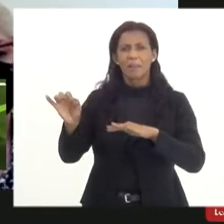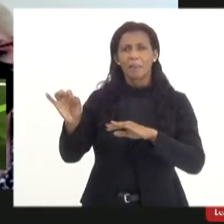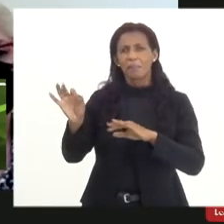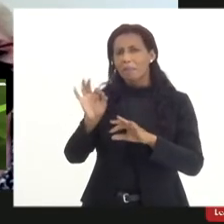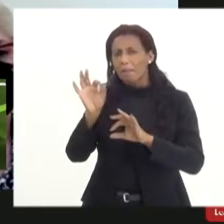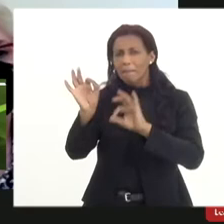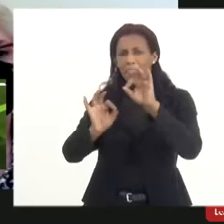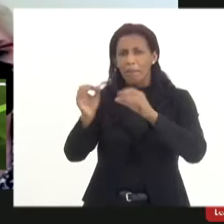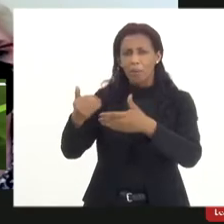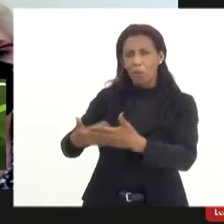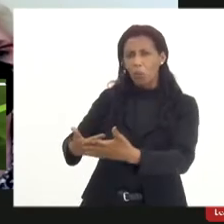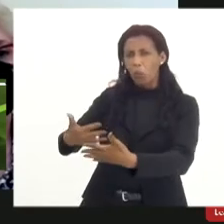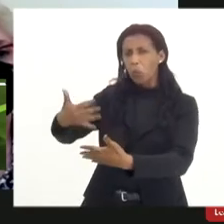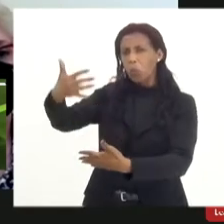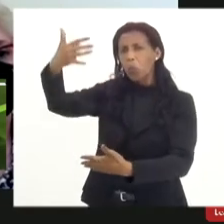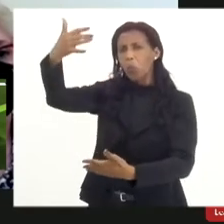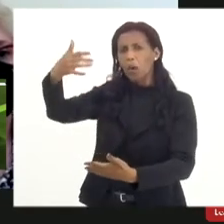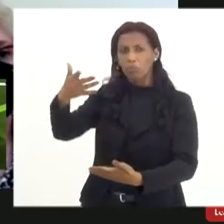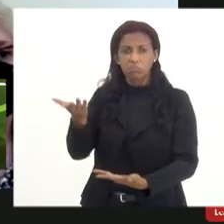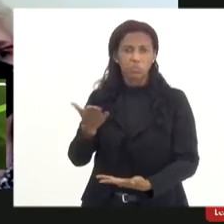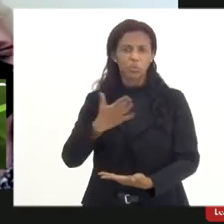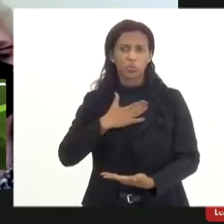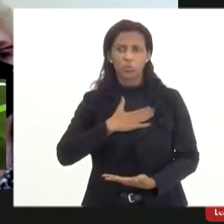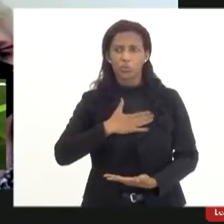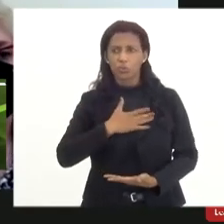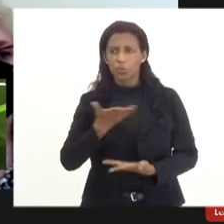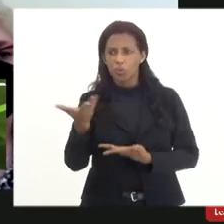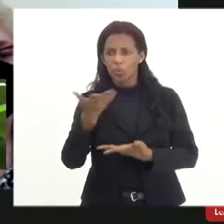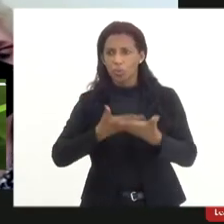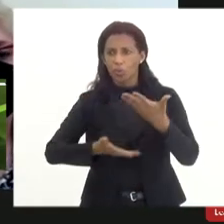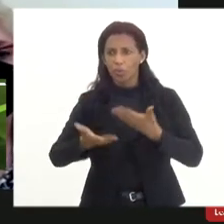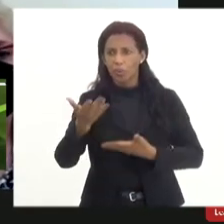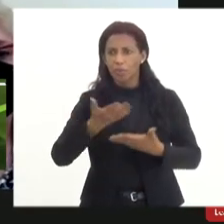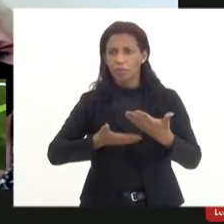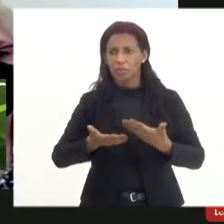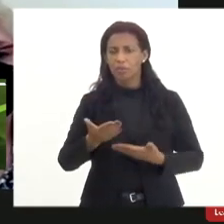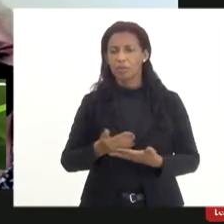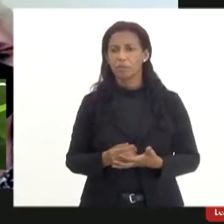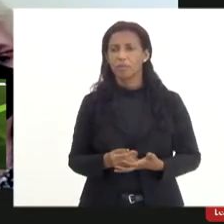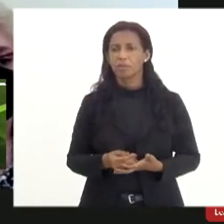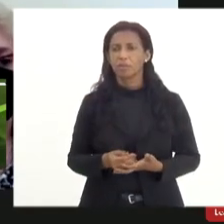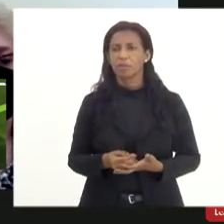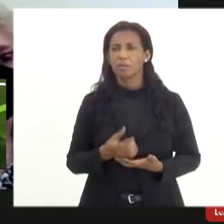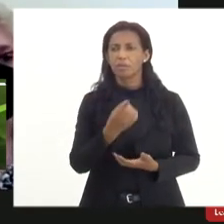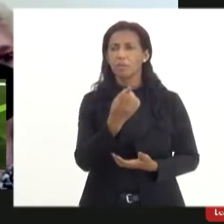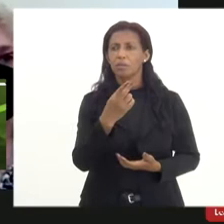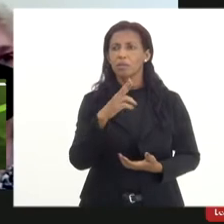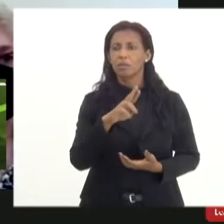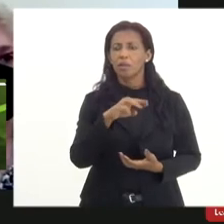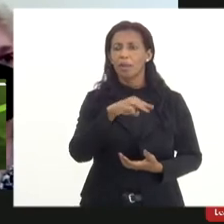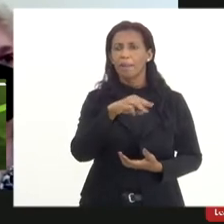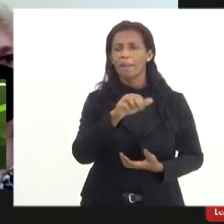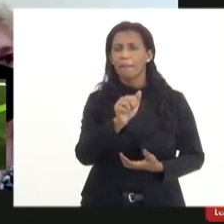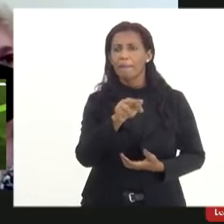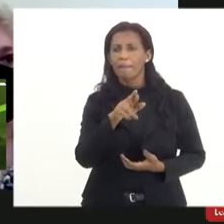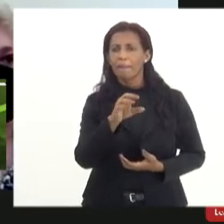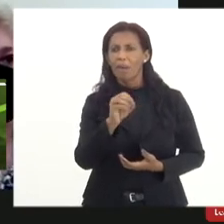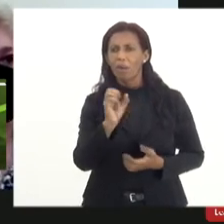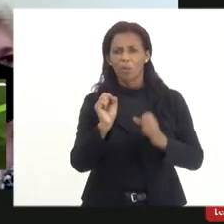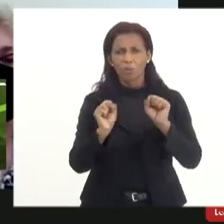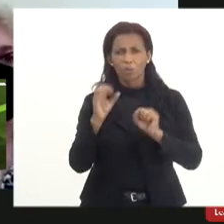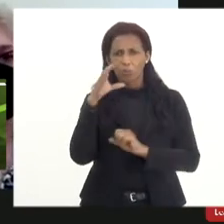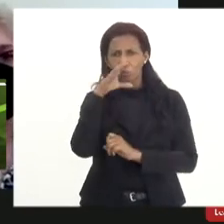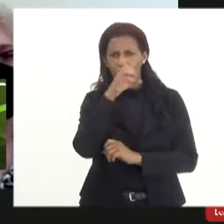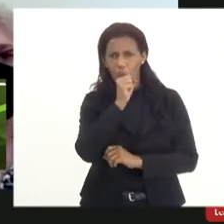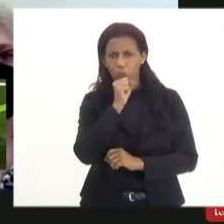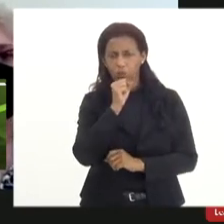painel que gostaria de estar compartilhando. Pois não, doutor Mauro? Eu posso falar rápido para tentar